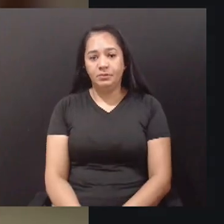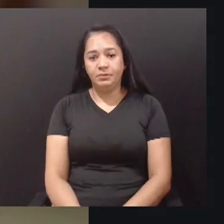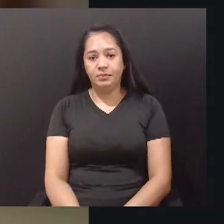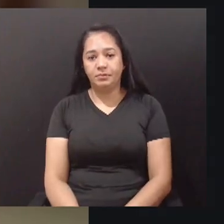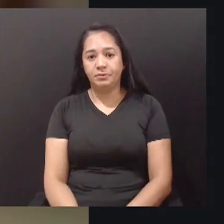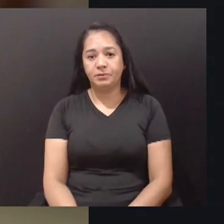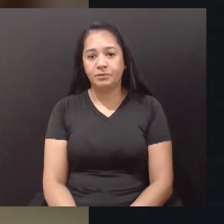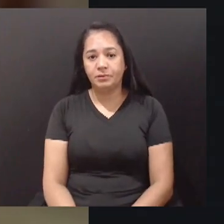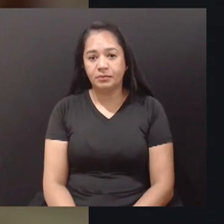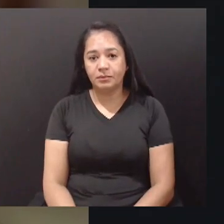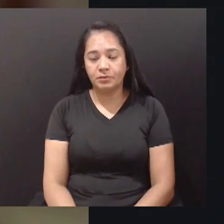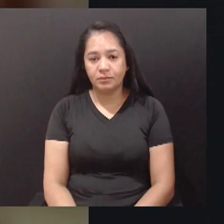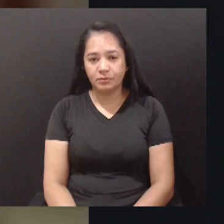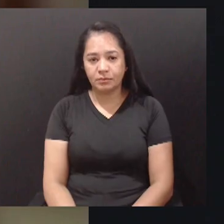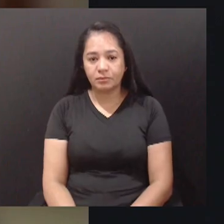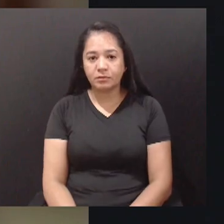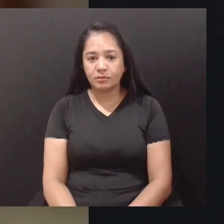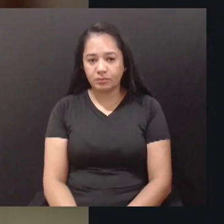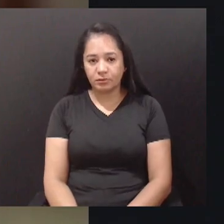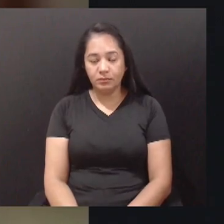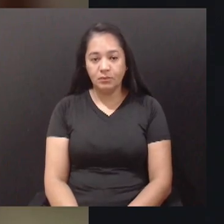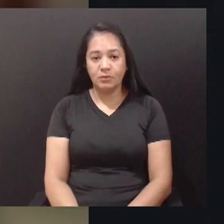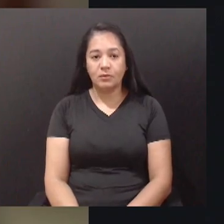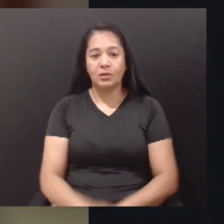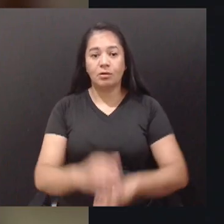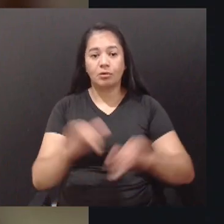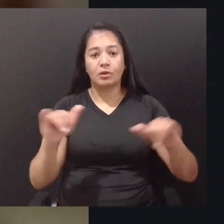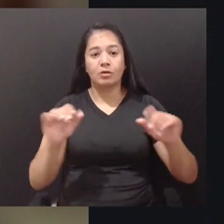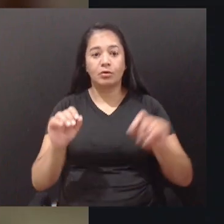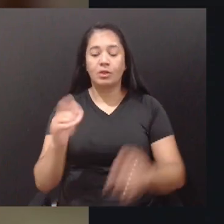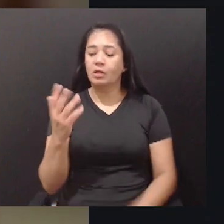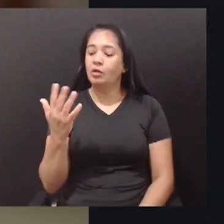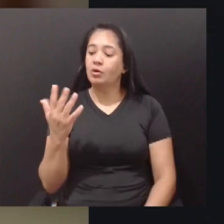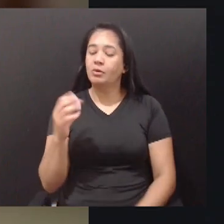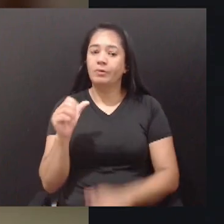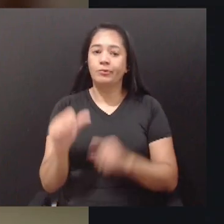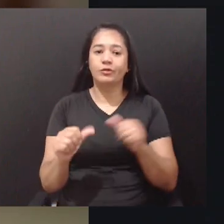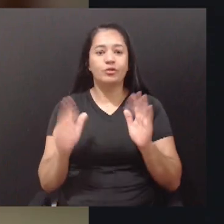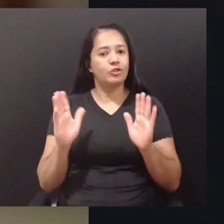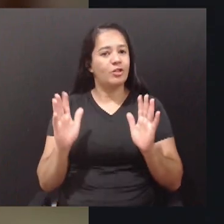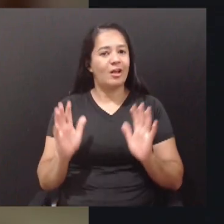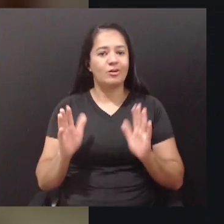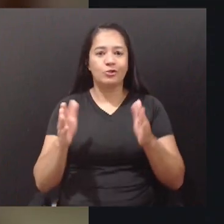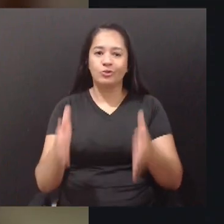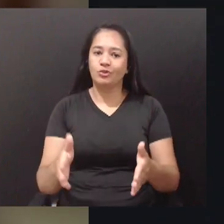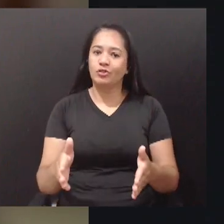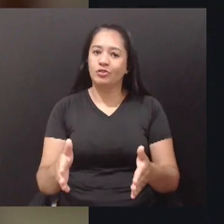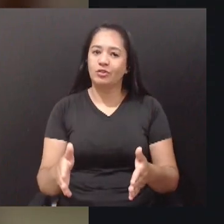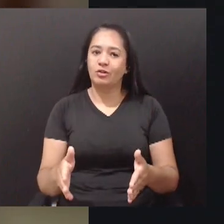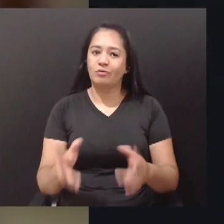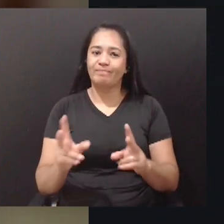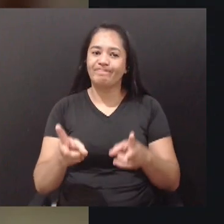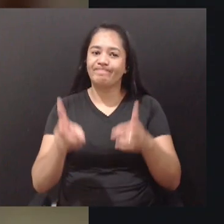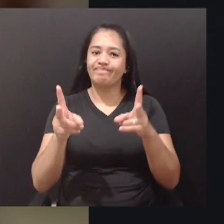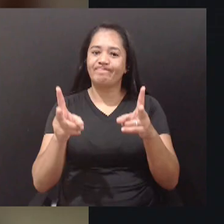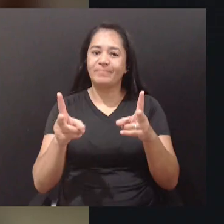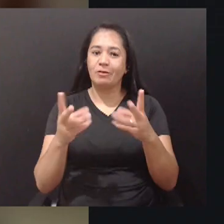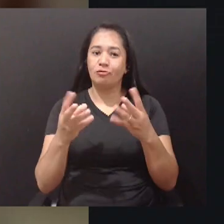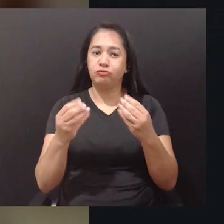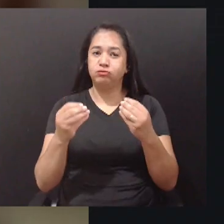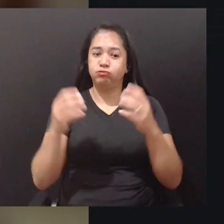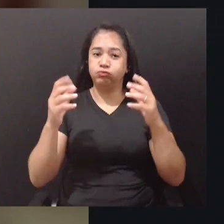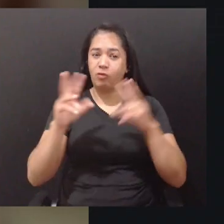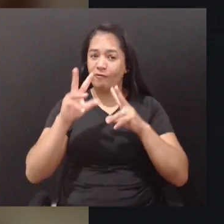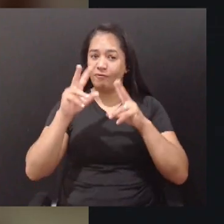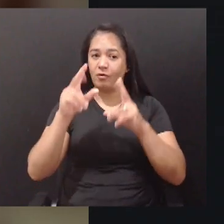O recado é que as mudanças ambientais chegaram, eventualmente chegaram para ficar, chegaram com muita